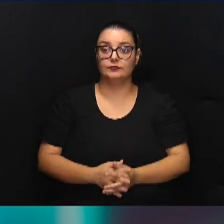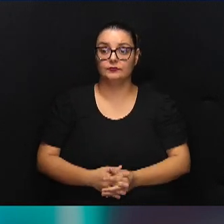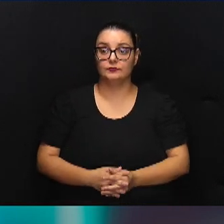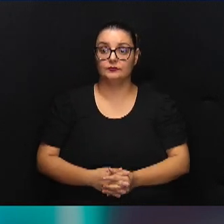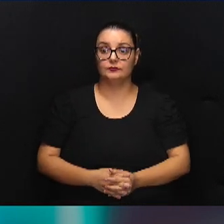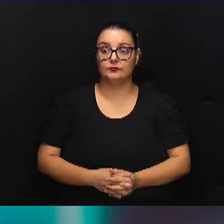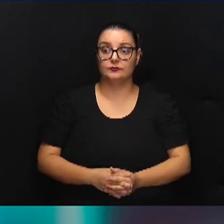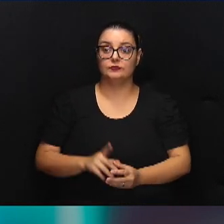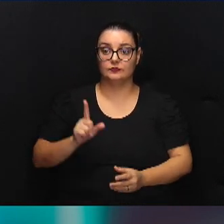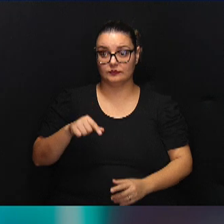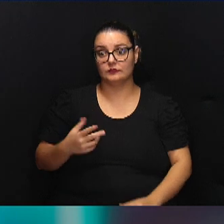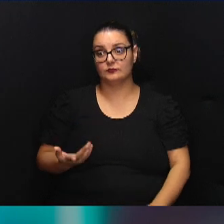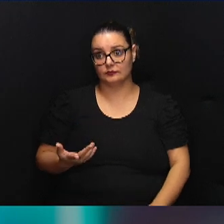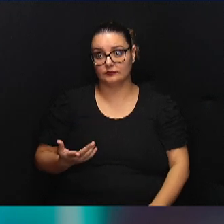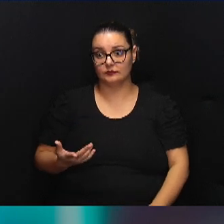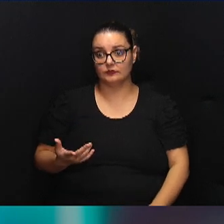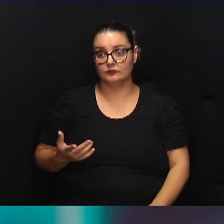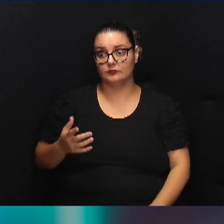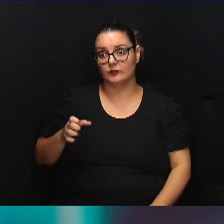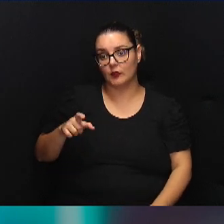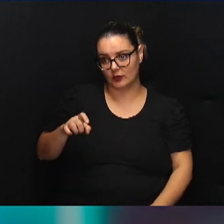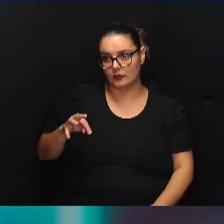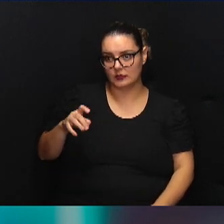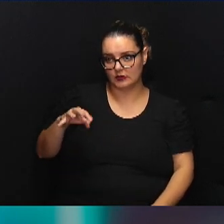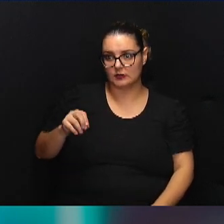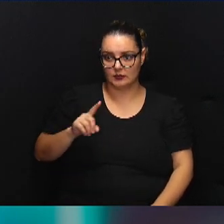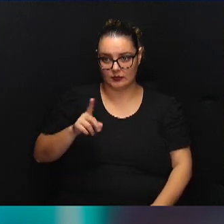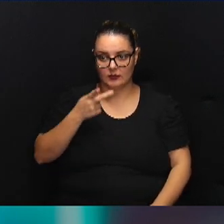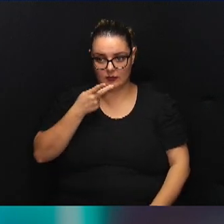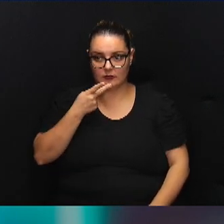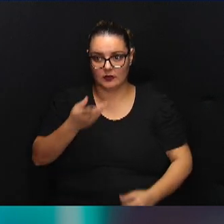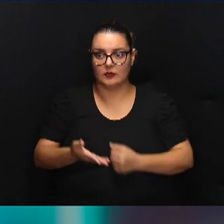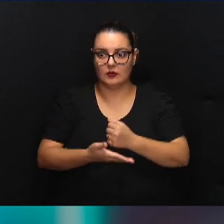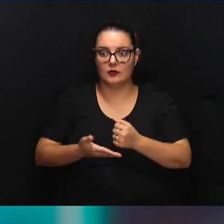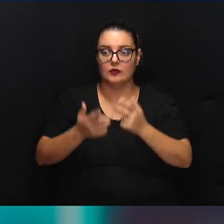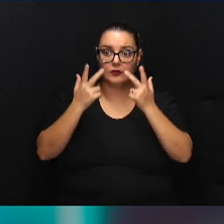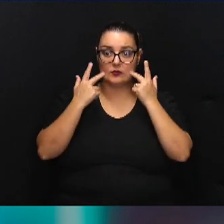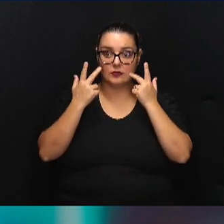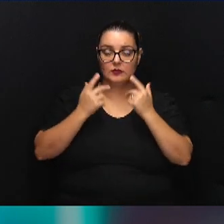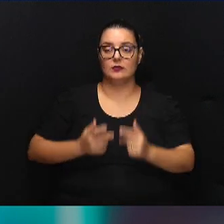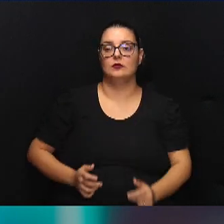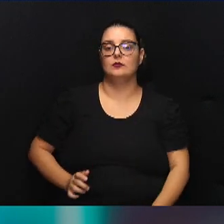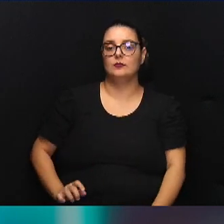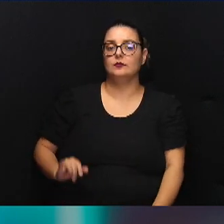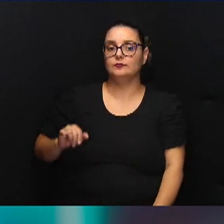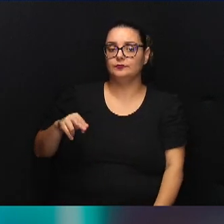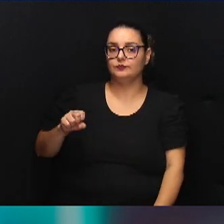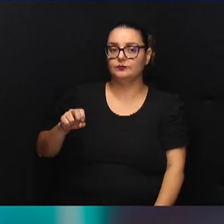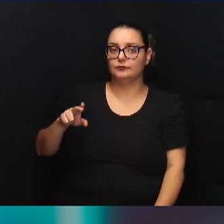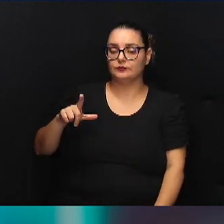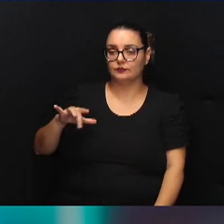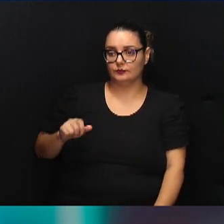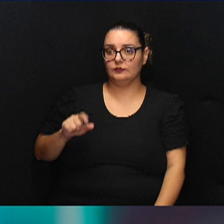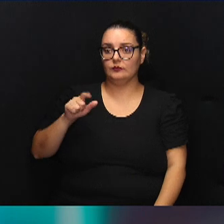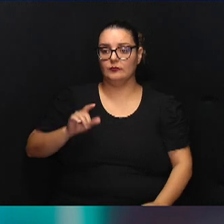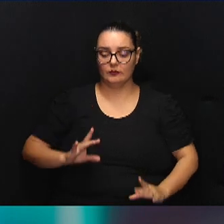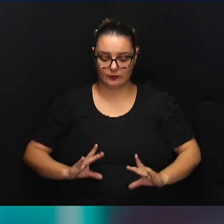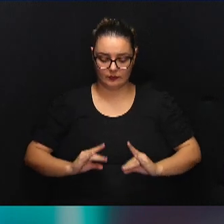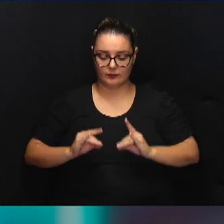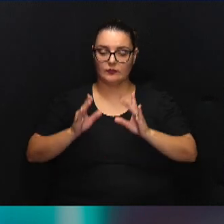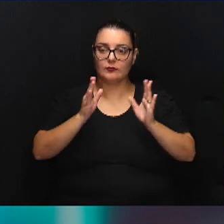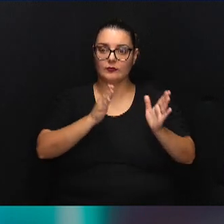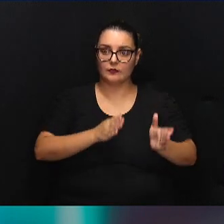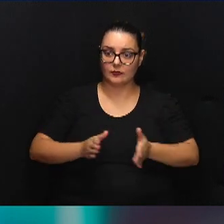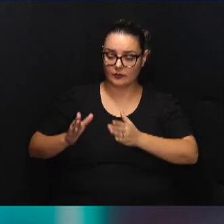é um hormônio. O externo não, vou falar do básico, tá, gente? Do natural, do fisiológico. A insulina, ela é um hormônio produzido